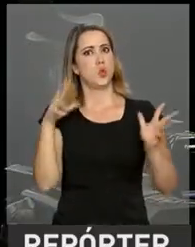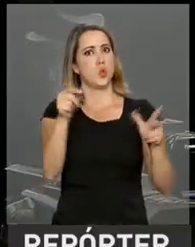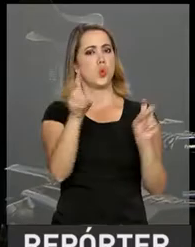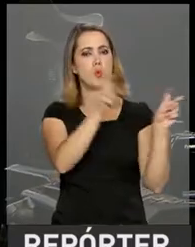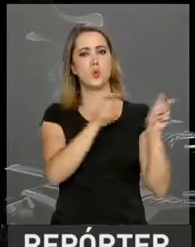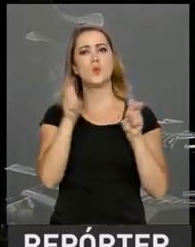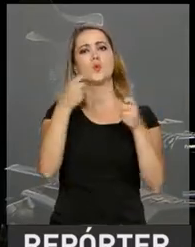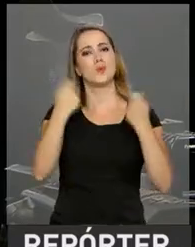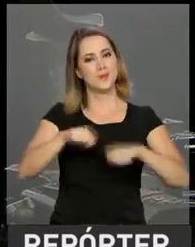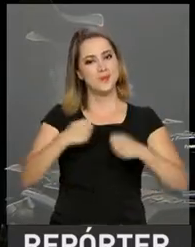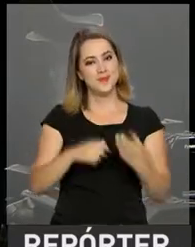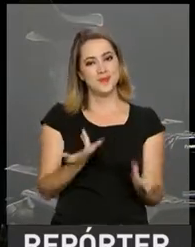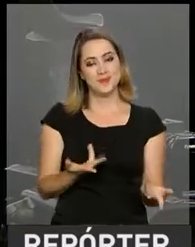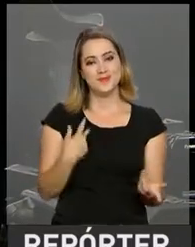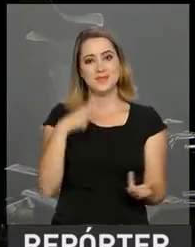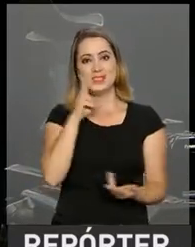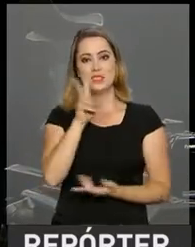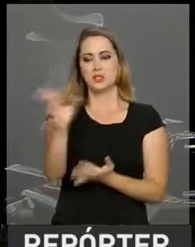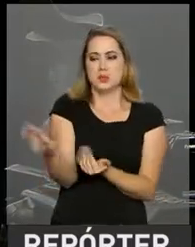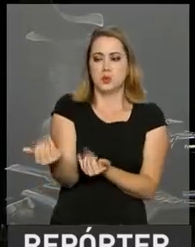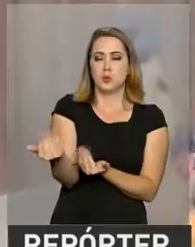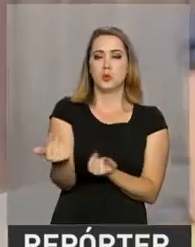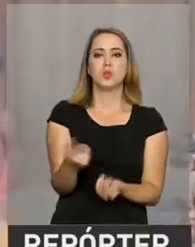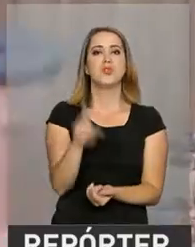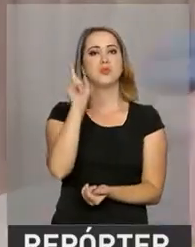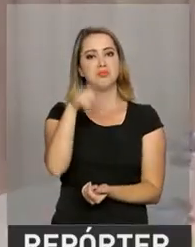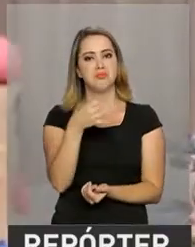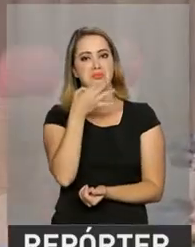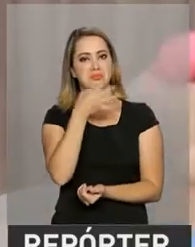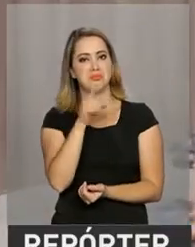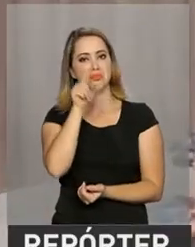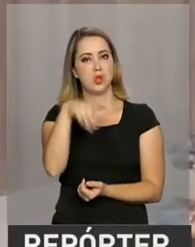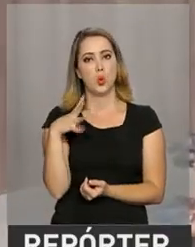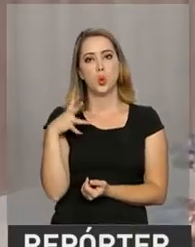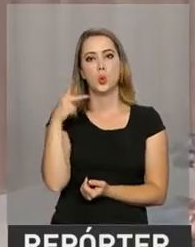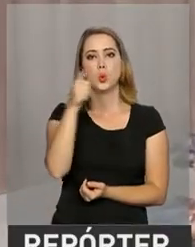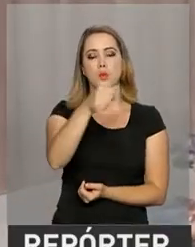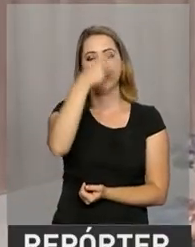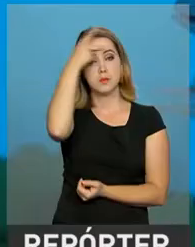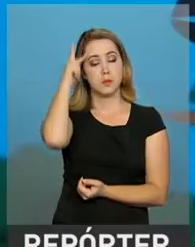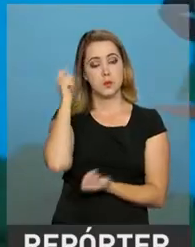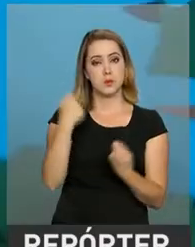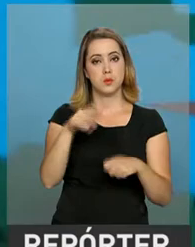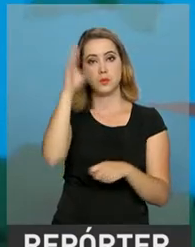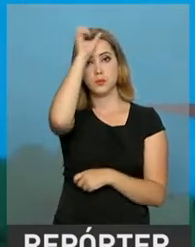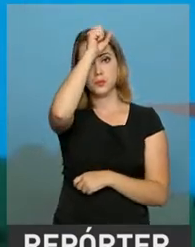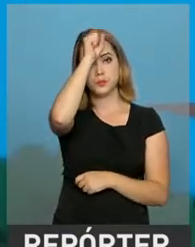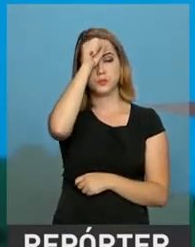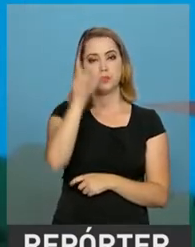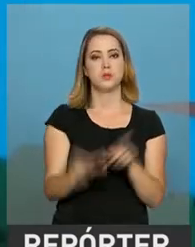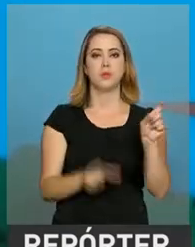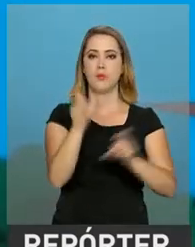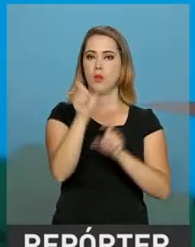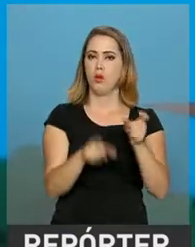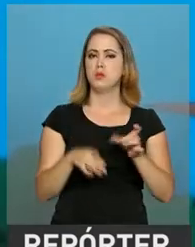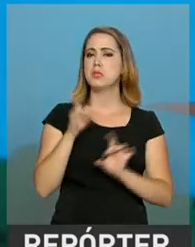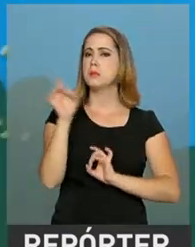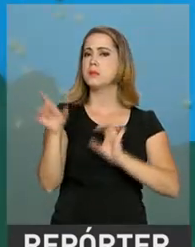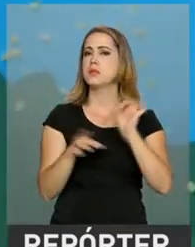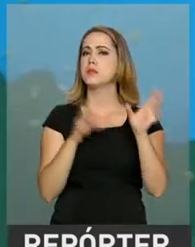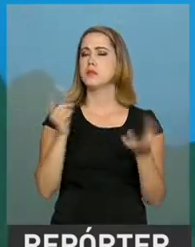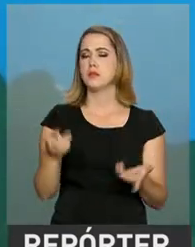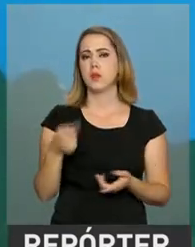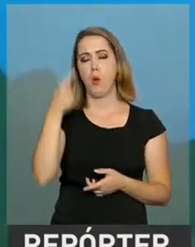precisam ser tratados pela visão dos jovens. Eu acho que todo mundo tem muito a aprender. O brasileiro é muito especial, é